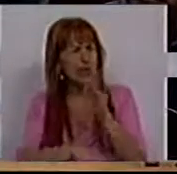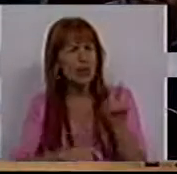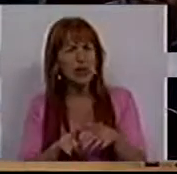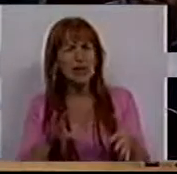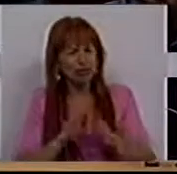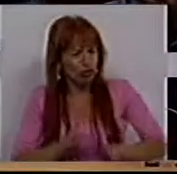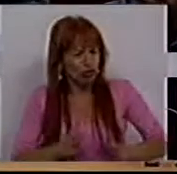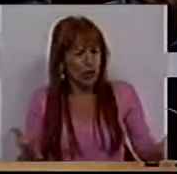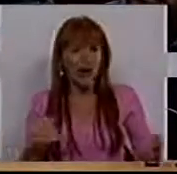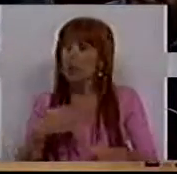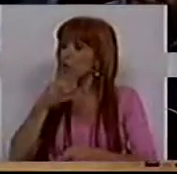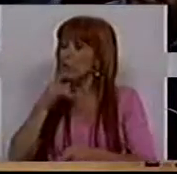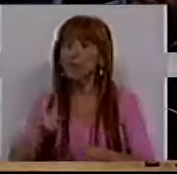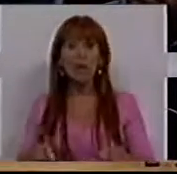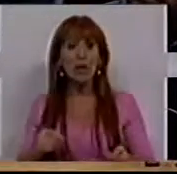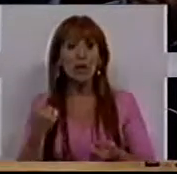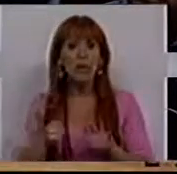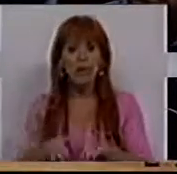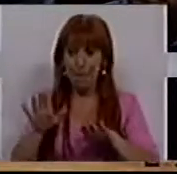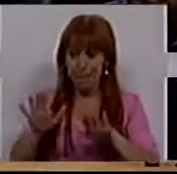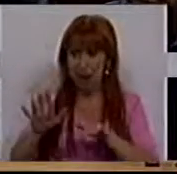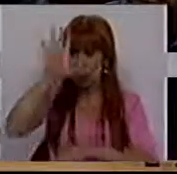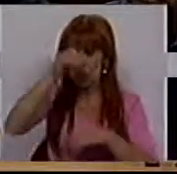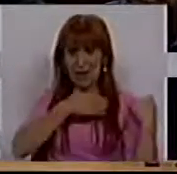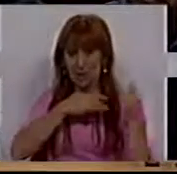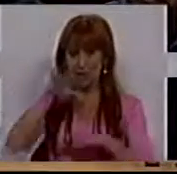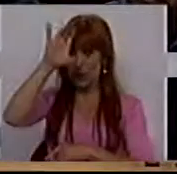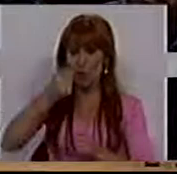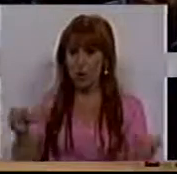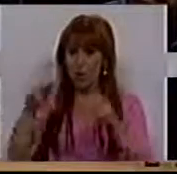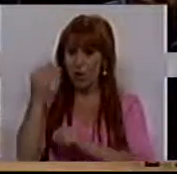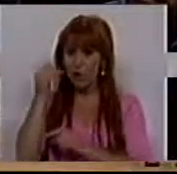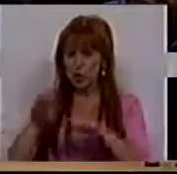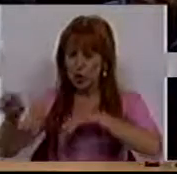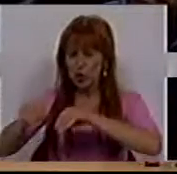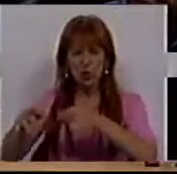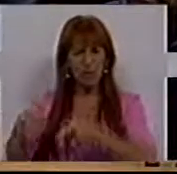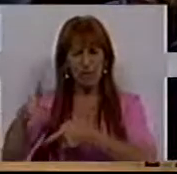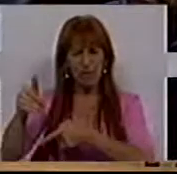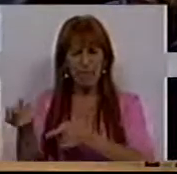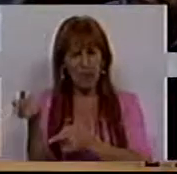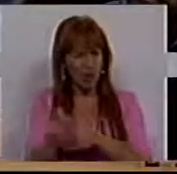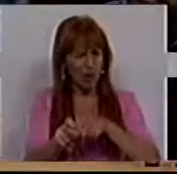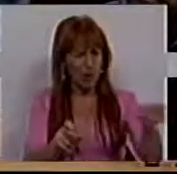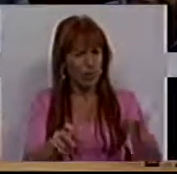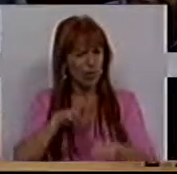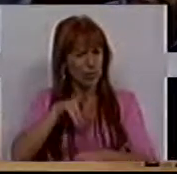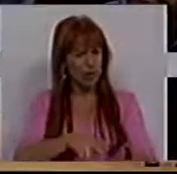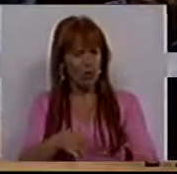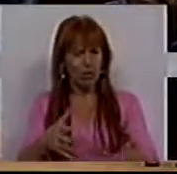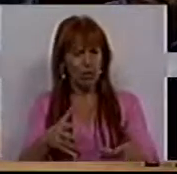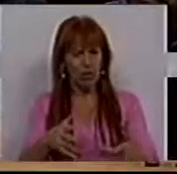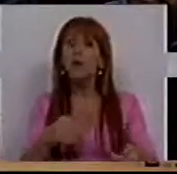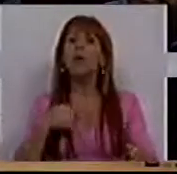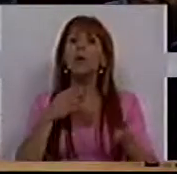das que já existem, estamos a falar de ser pela mão do Estado que novas formas de jogo vão entrar no país.